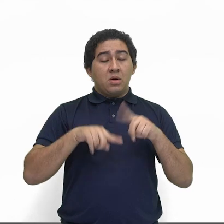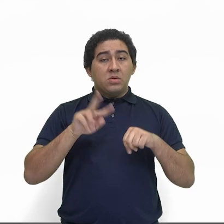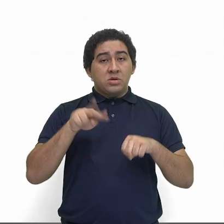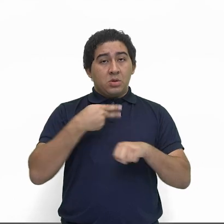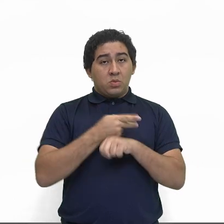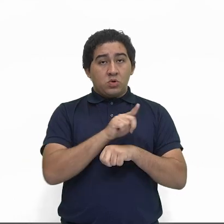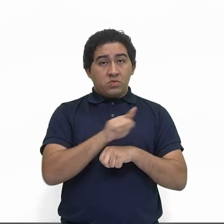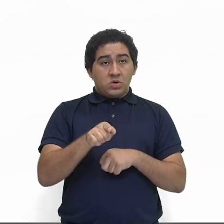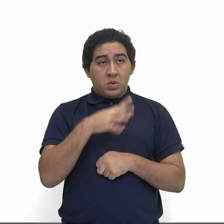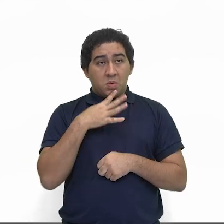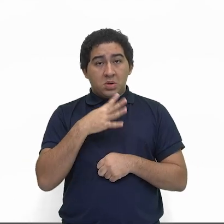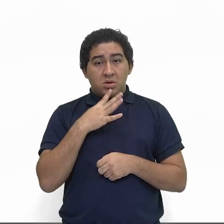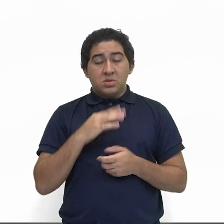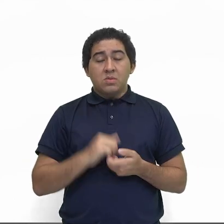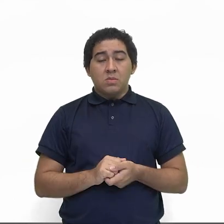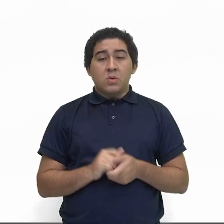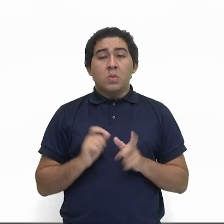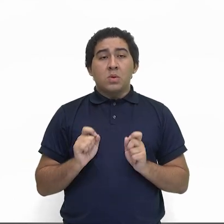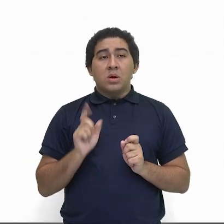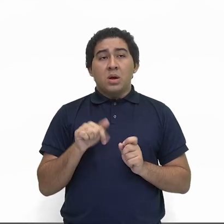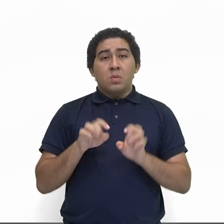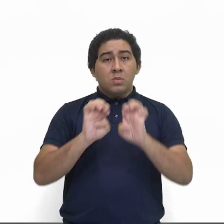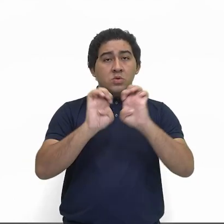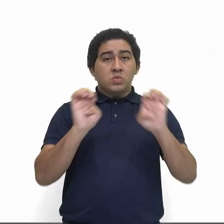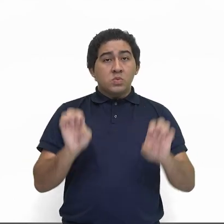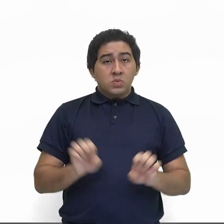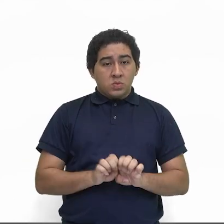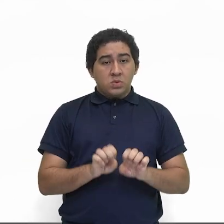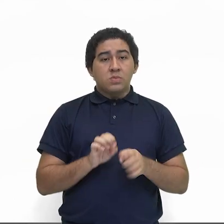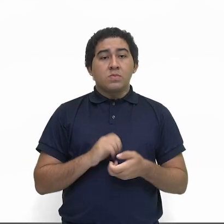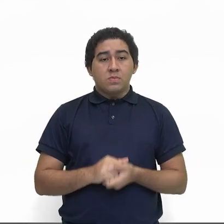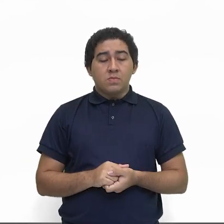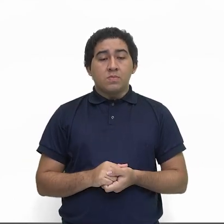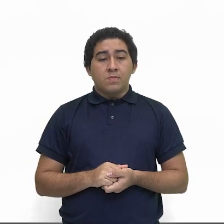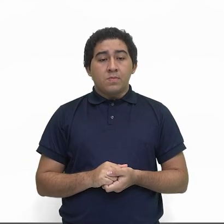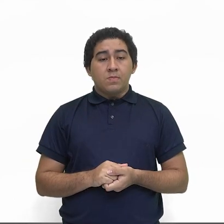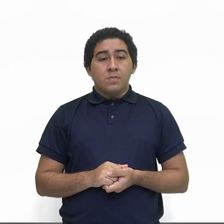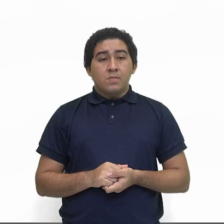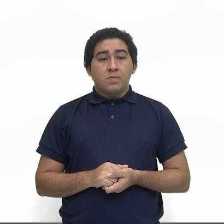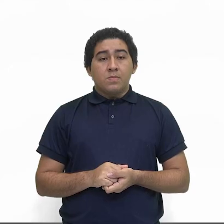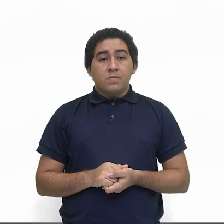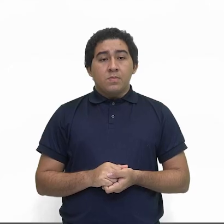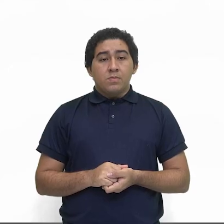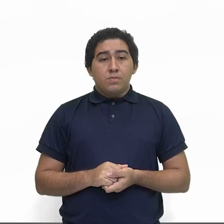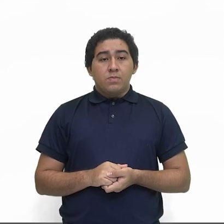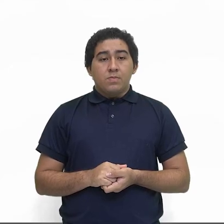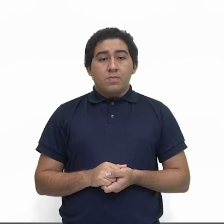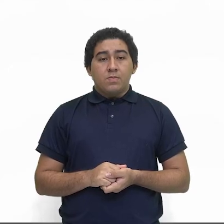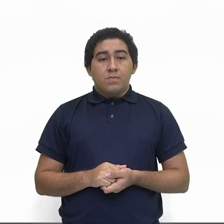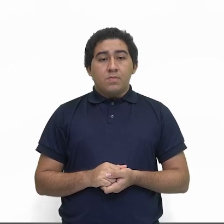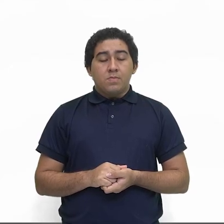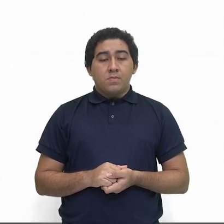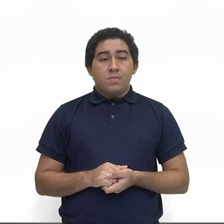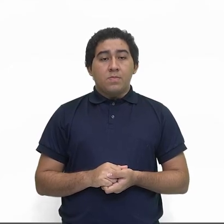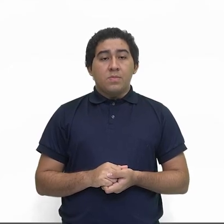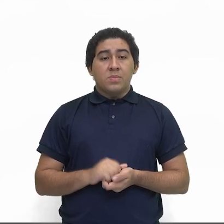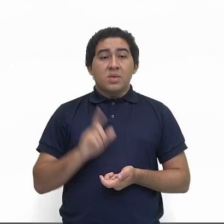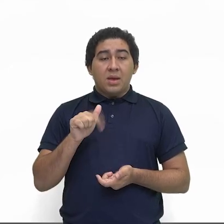E o que é esse circuito elétrico? São um conjunto, olha lá, conjunto